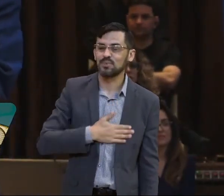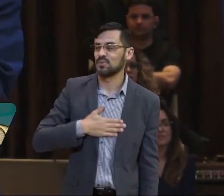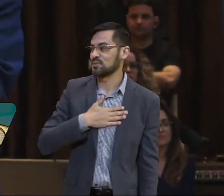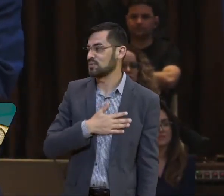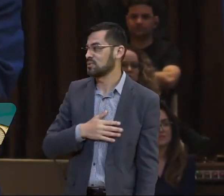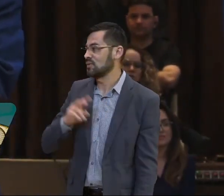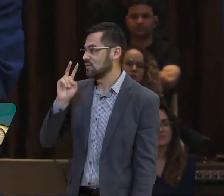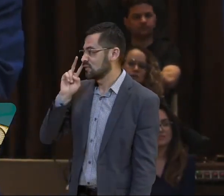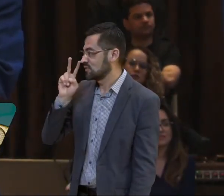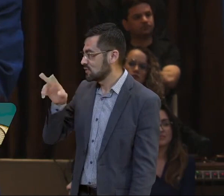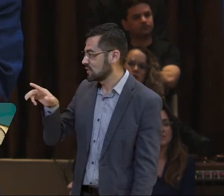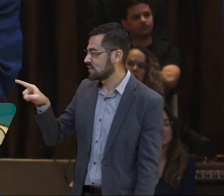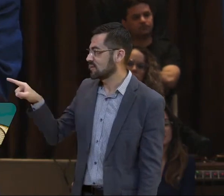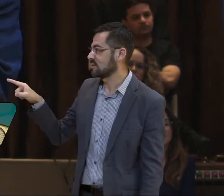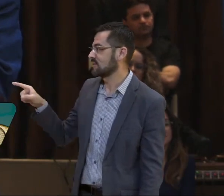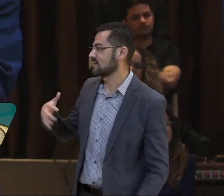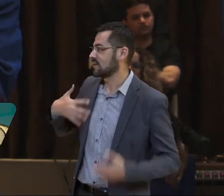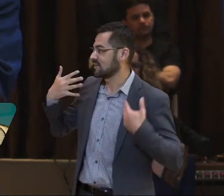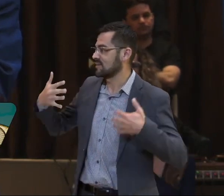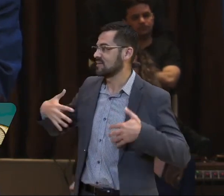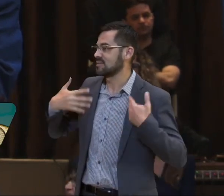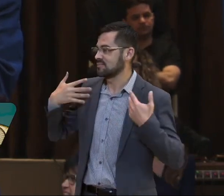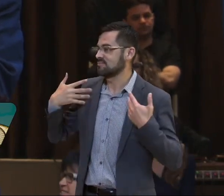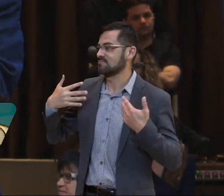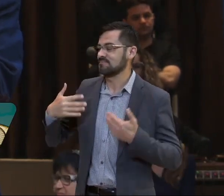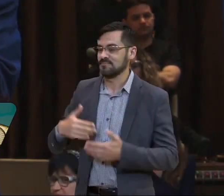aqui. Que alegria.